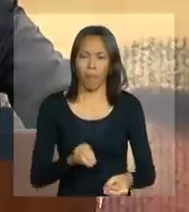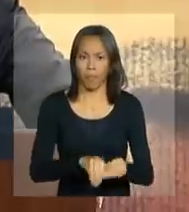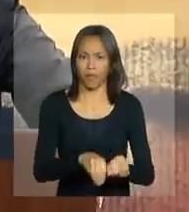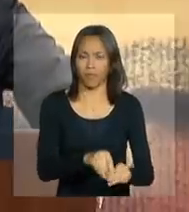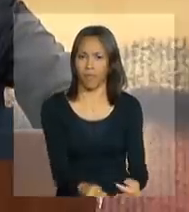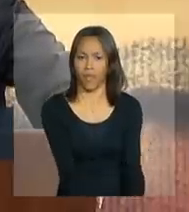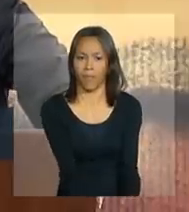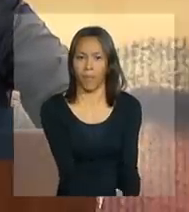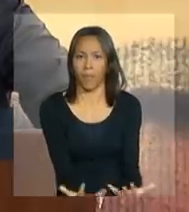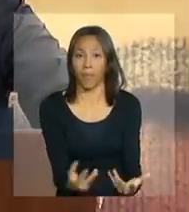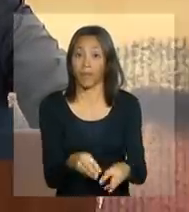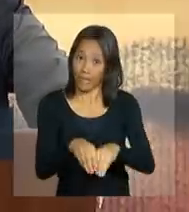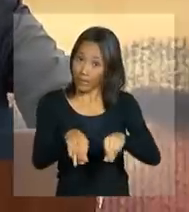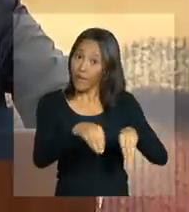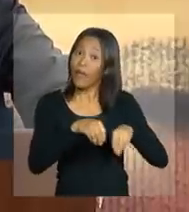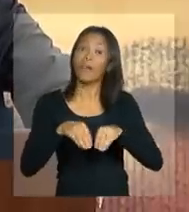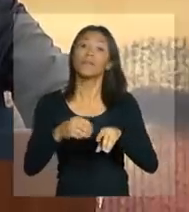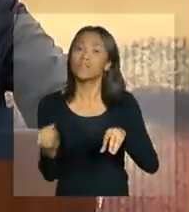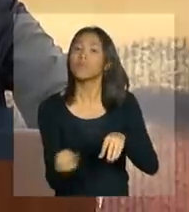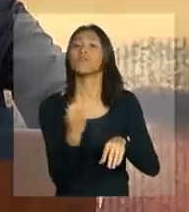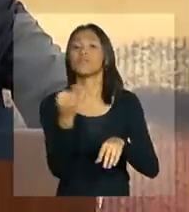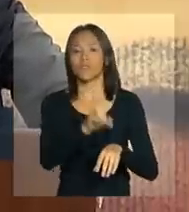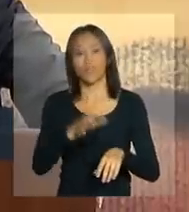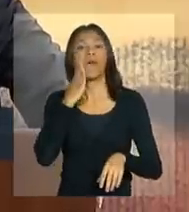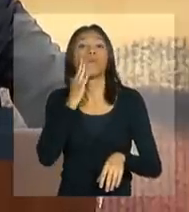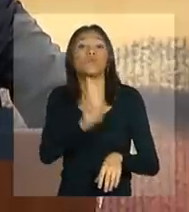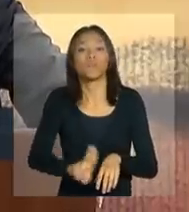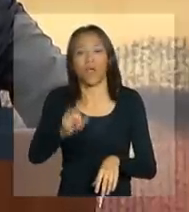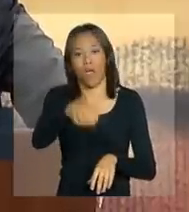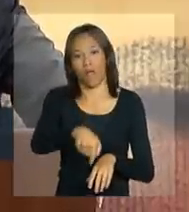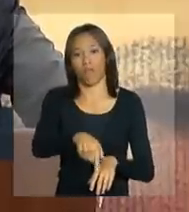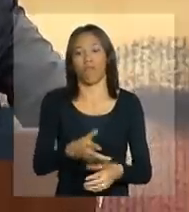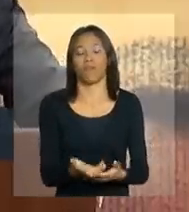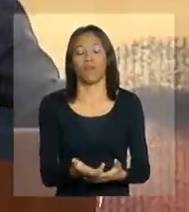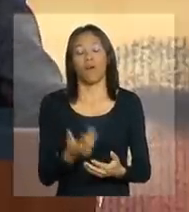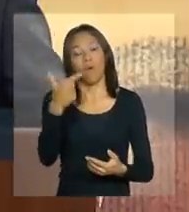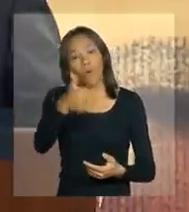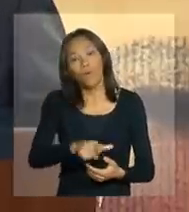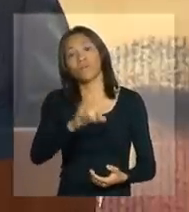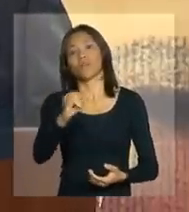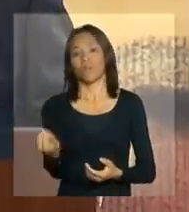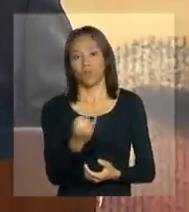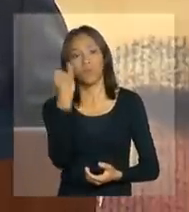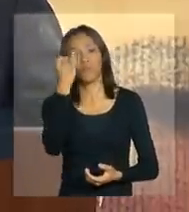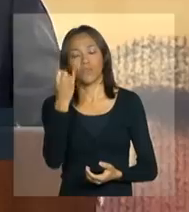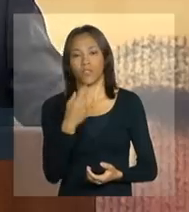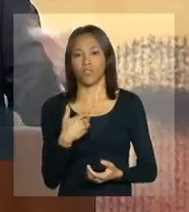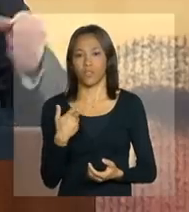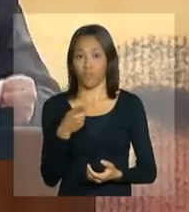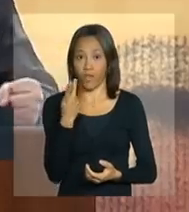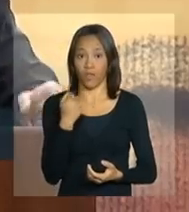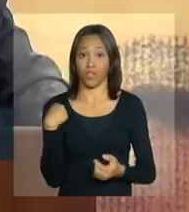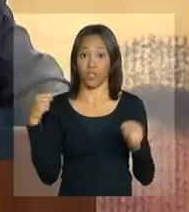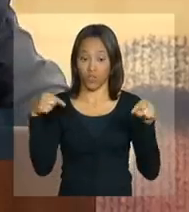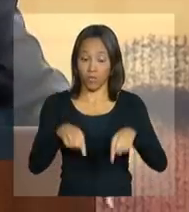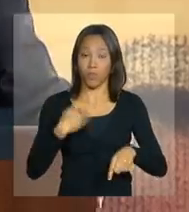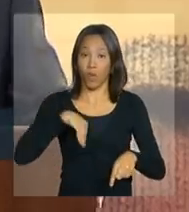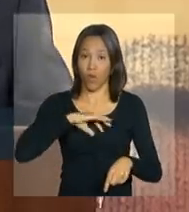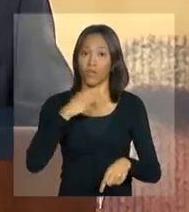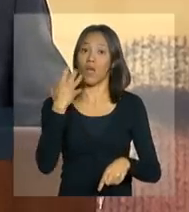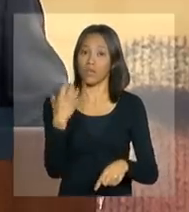melhor e qualidade de vida isso é muito importante outra questão importante é que nós estamos aqui assumindo